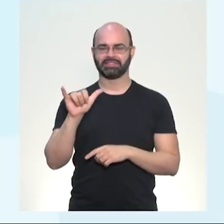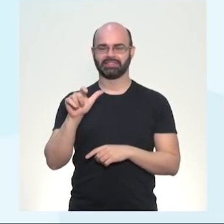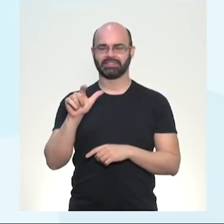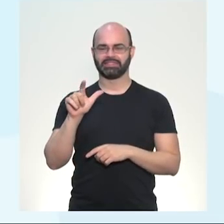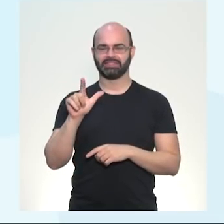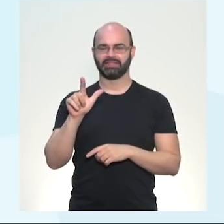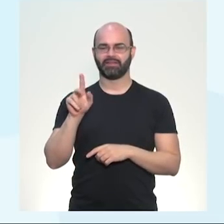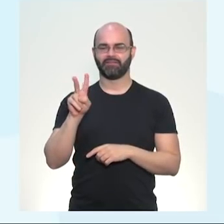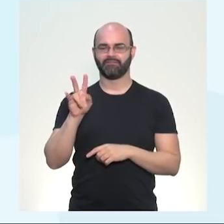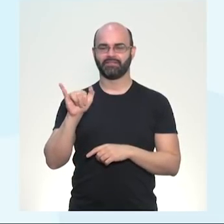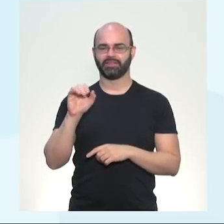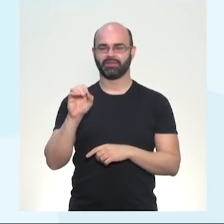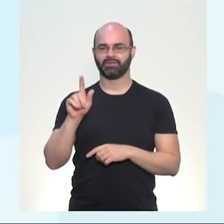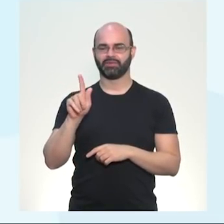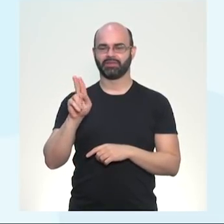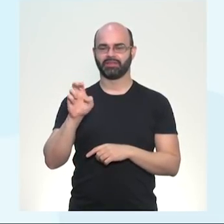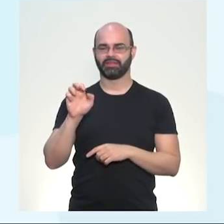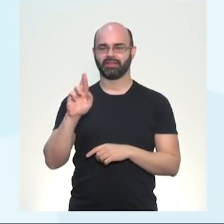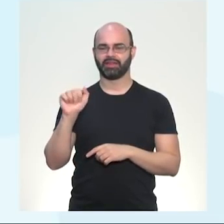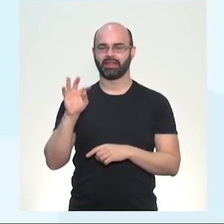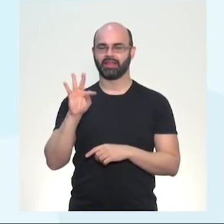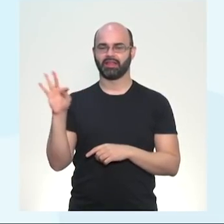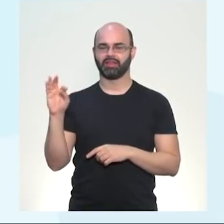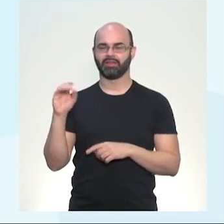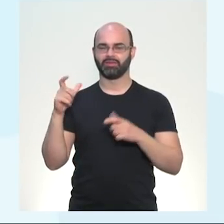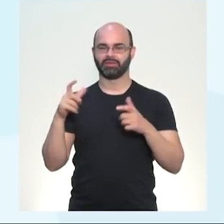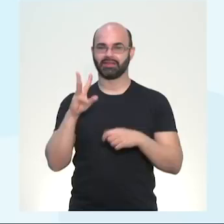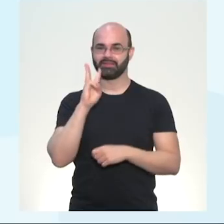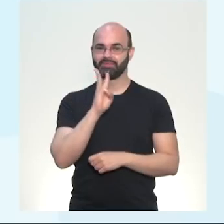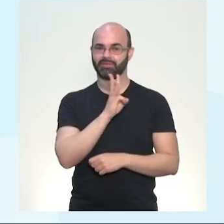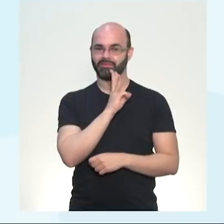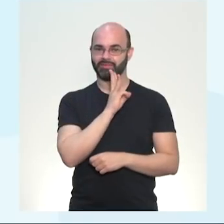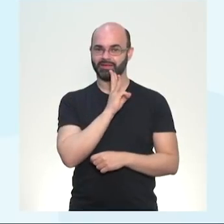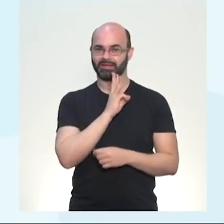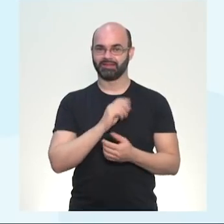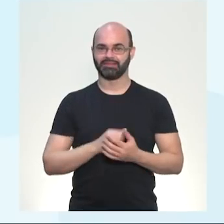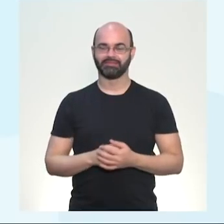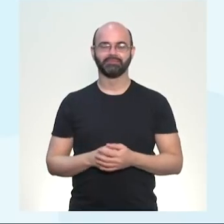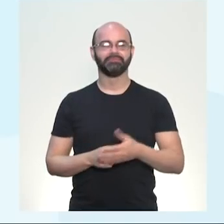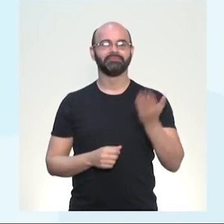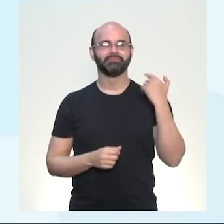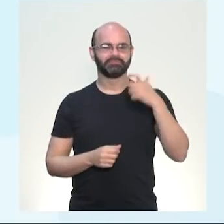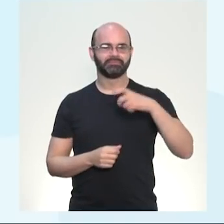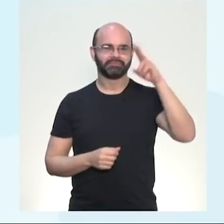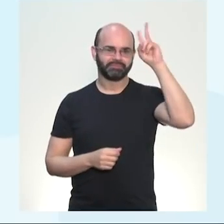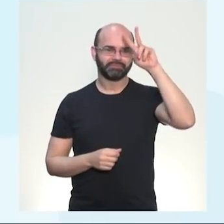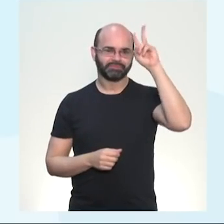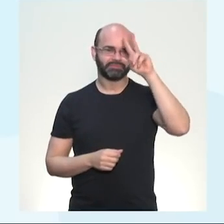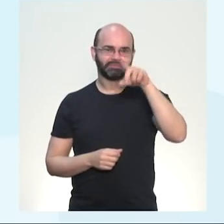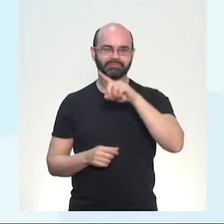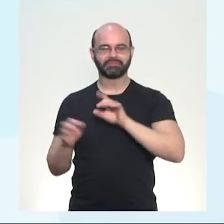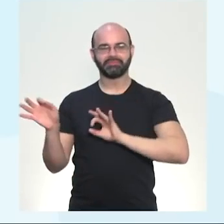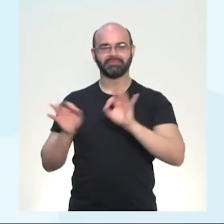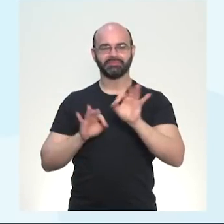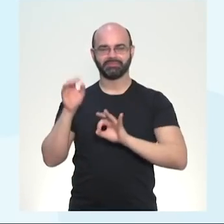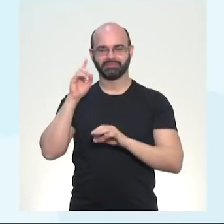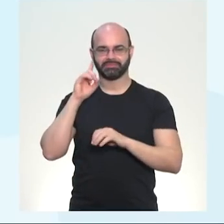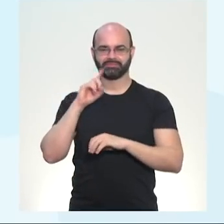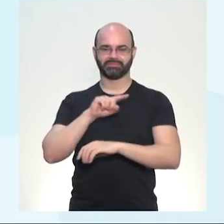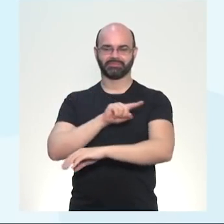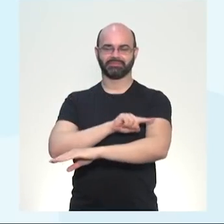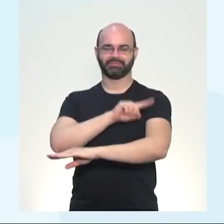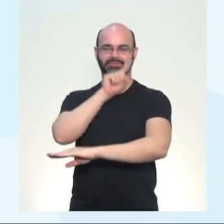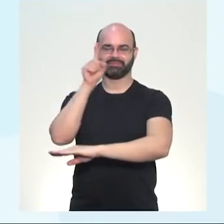lá de Mauá, lá da DE de Mauá. Ela montou aí, ó, lembra ontem que nós fizemos, Tony? Então ela Lembro. montou aí o transferidor,